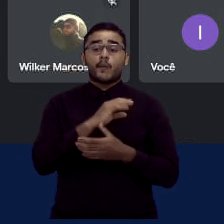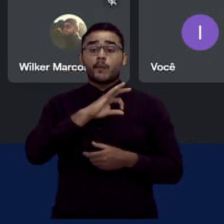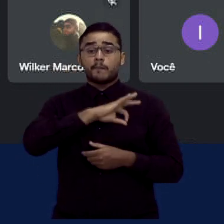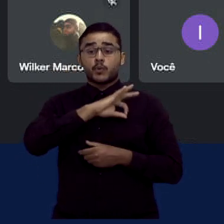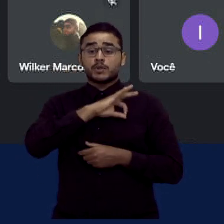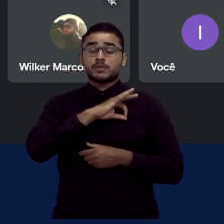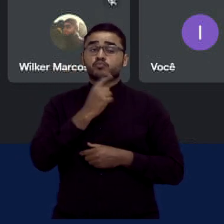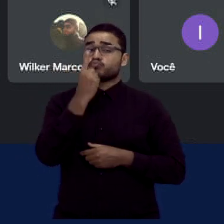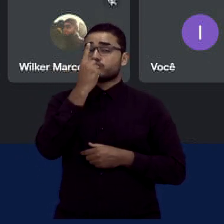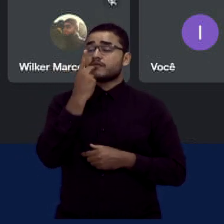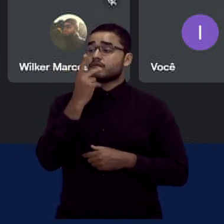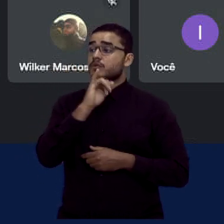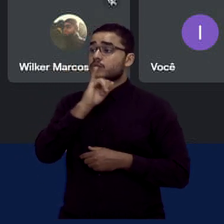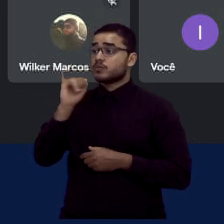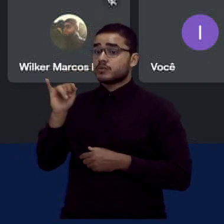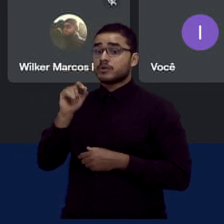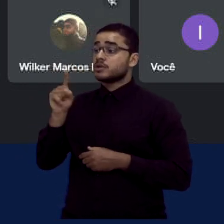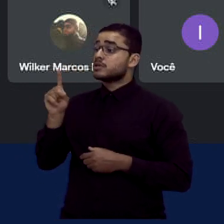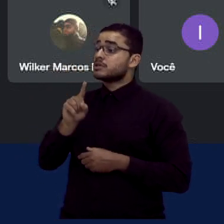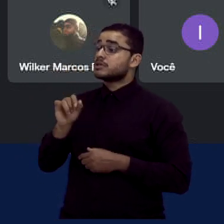disse: Ziraldo,